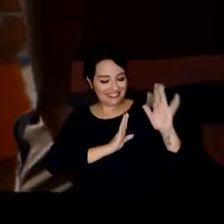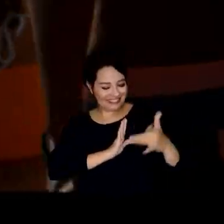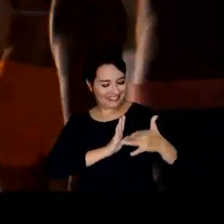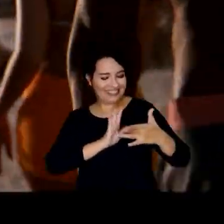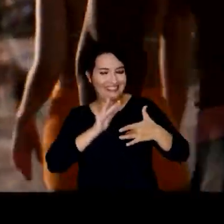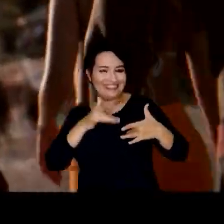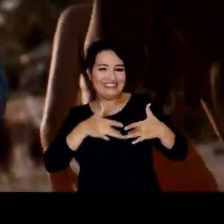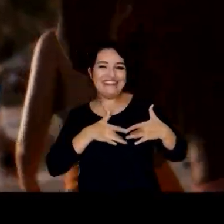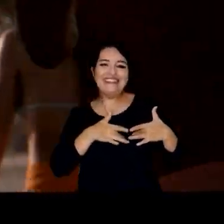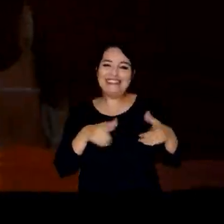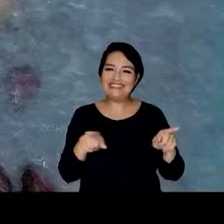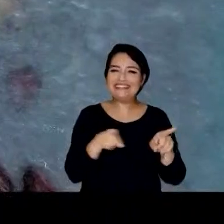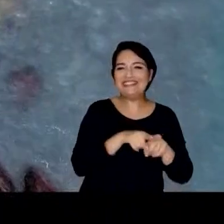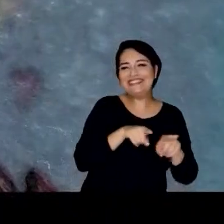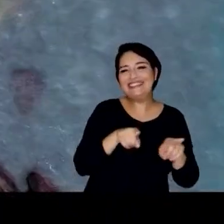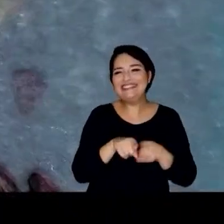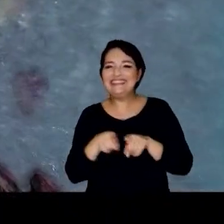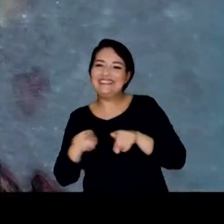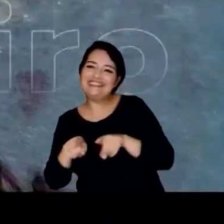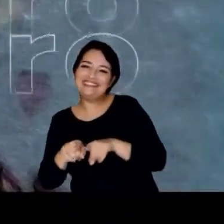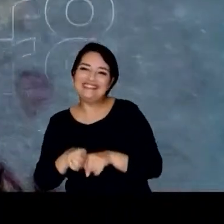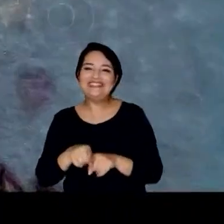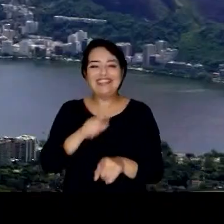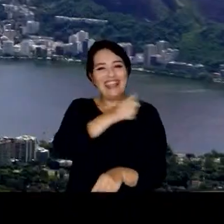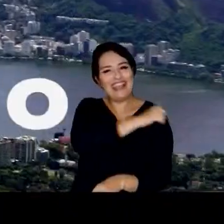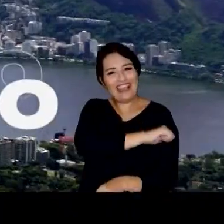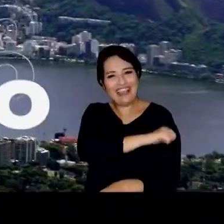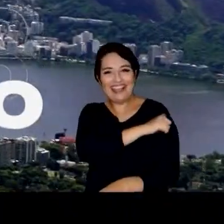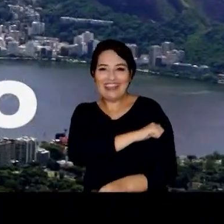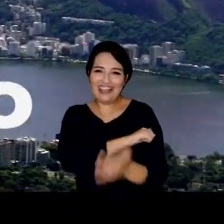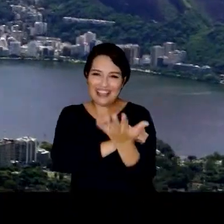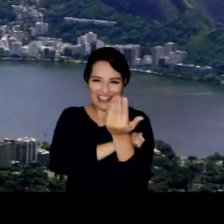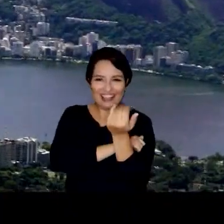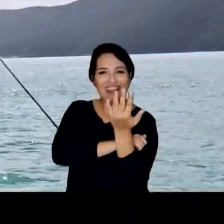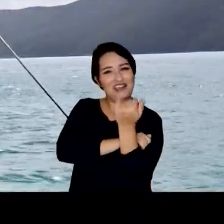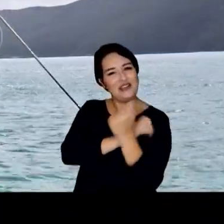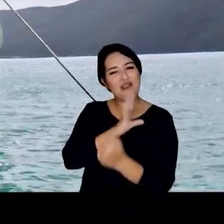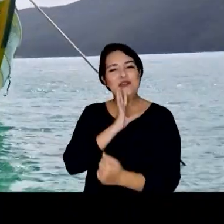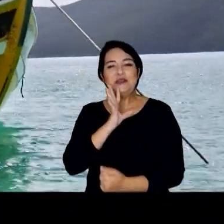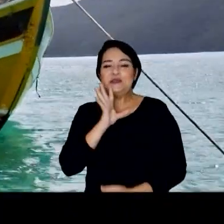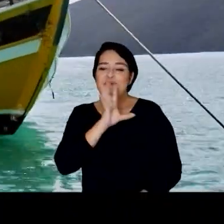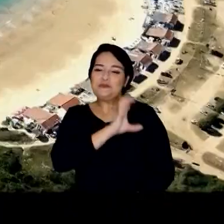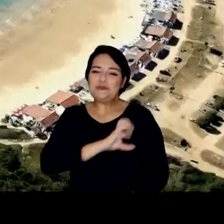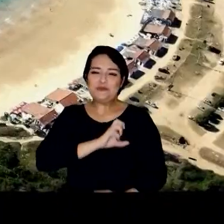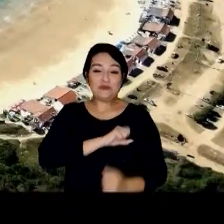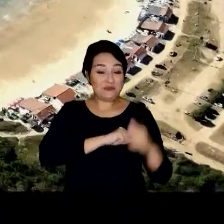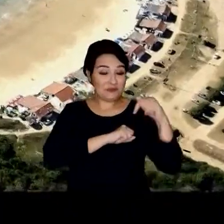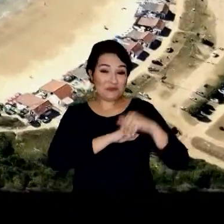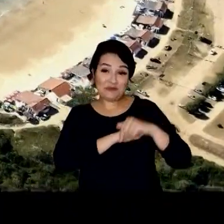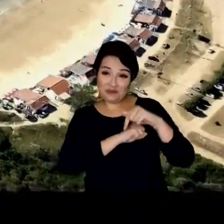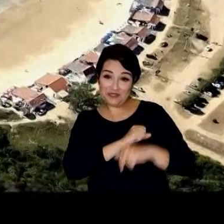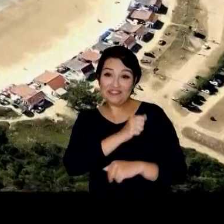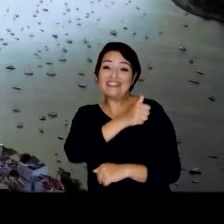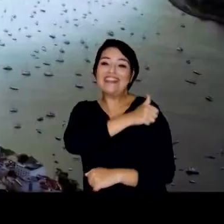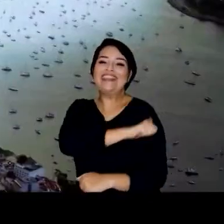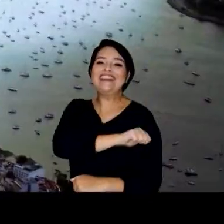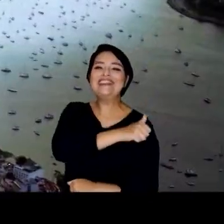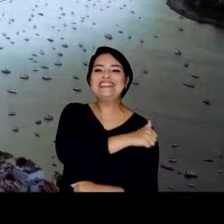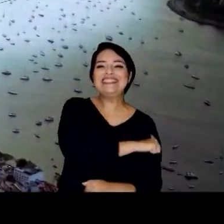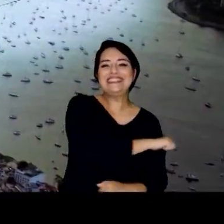seu coração. Rio de Janeiro, vem se apaixonar.